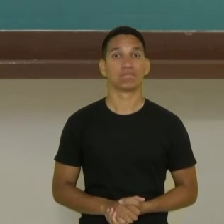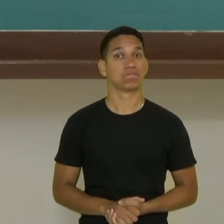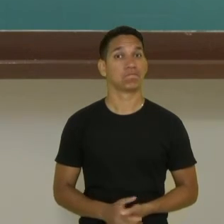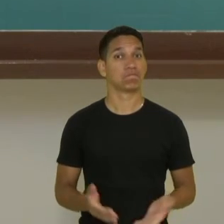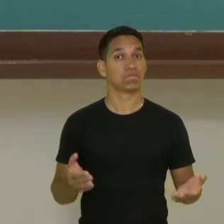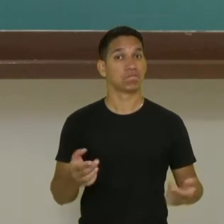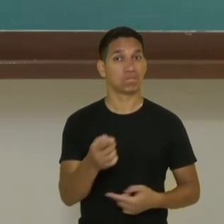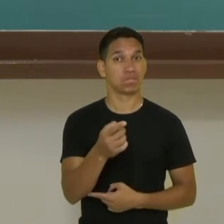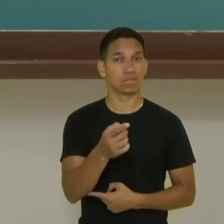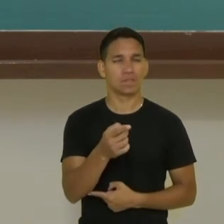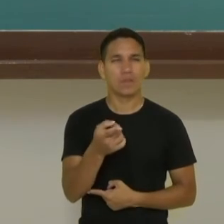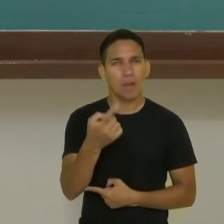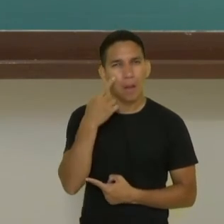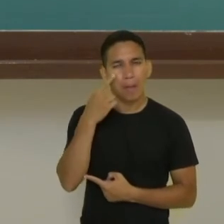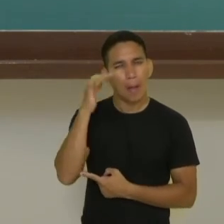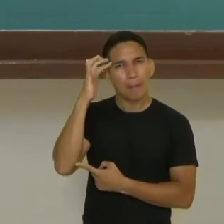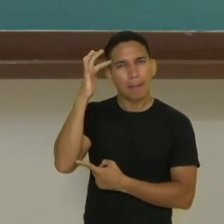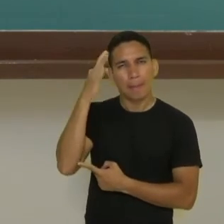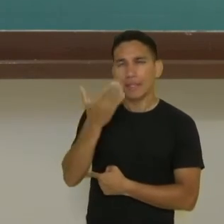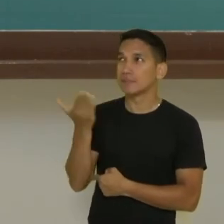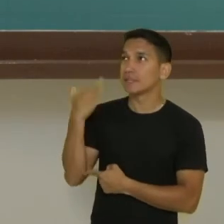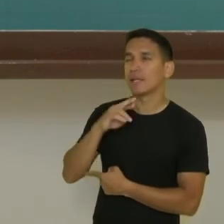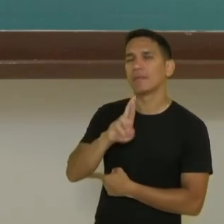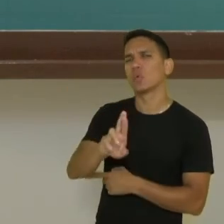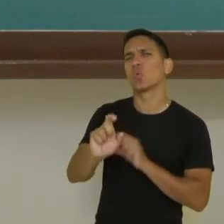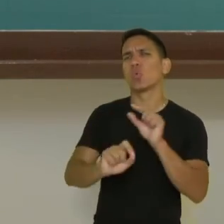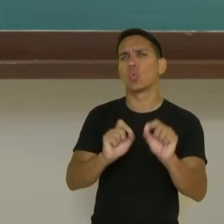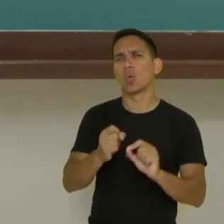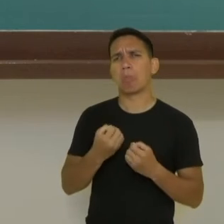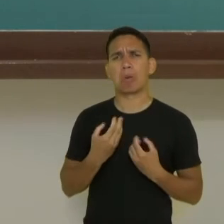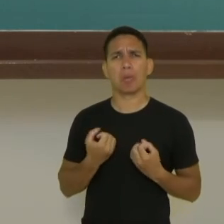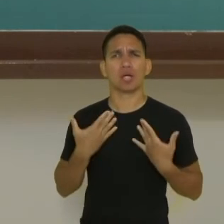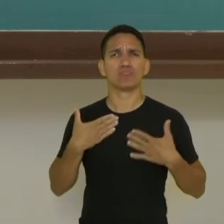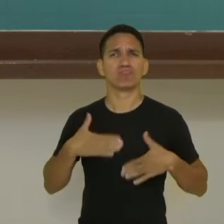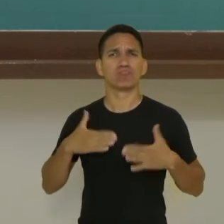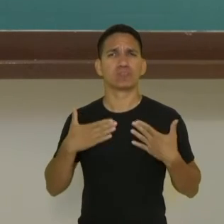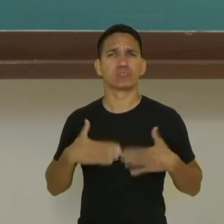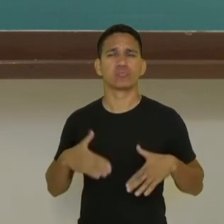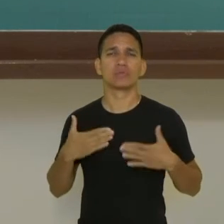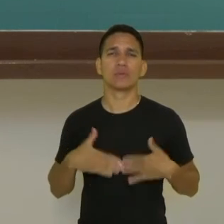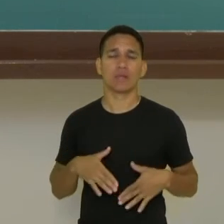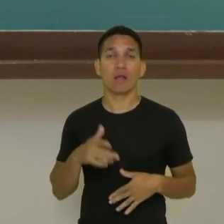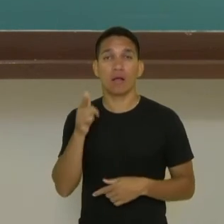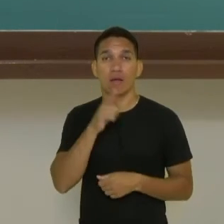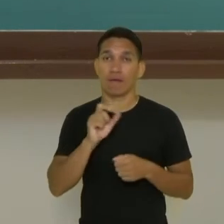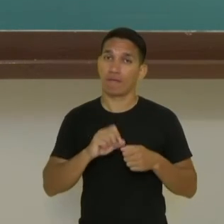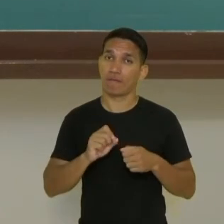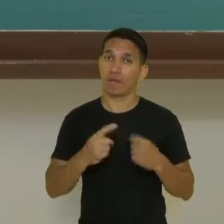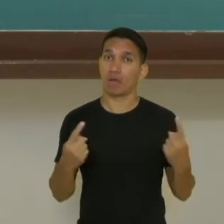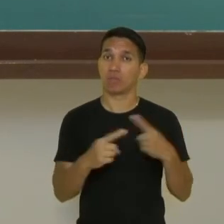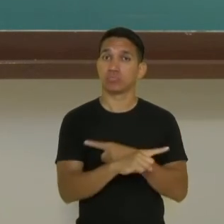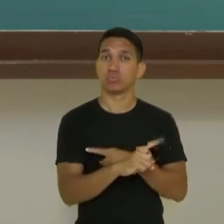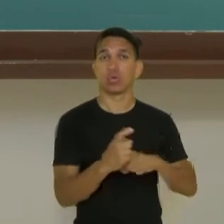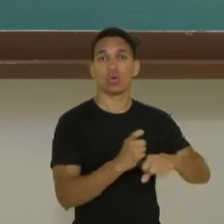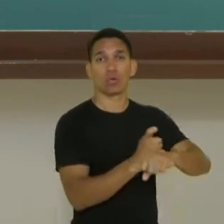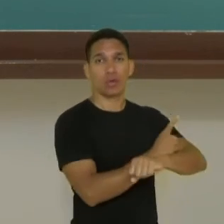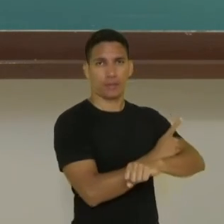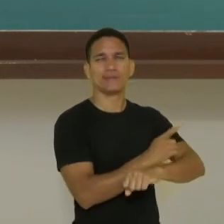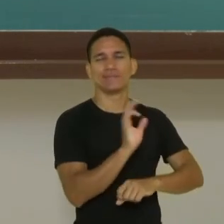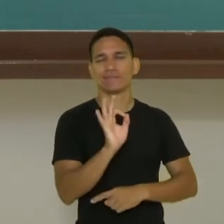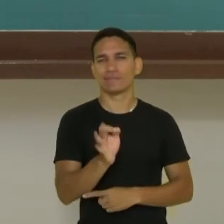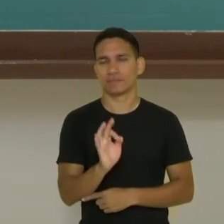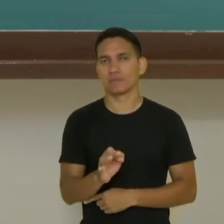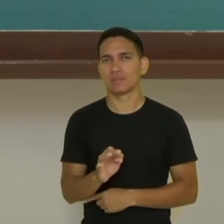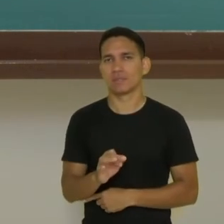E aí, alunos, pensaram nessa? Questão bem de boa também, faz a contraposição ao evolucionismo, né? Coloca